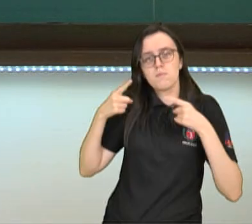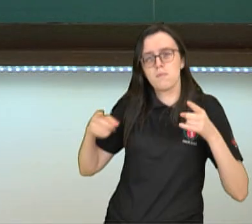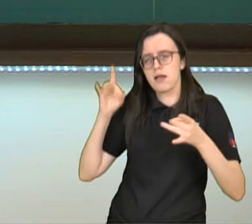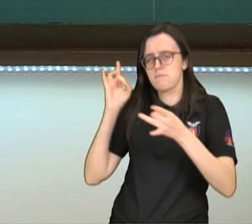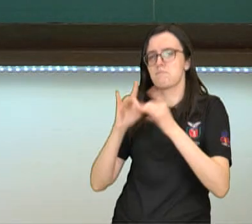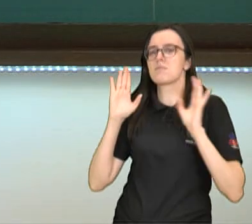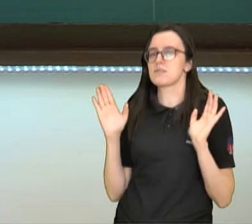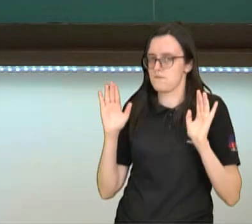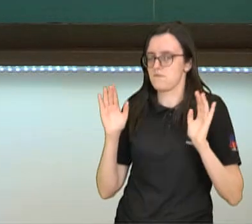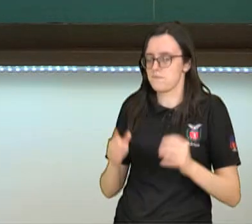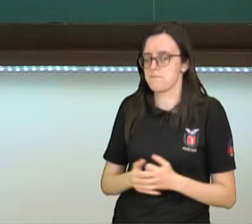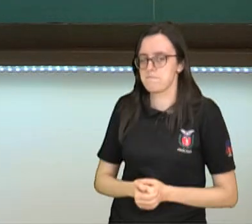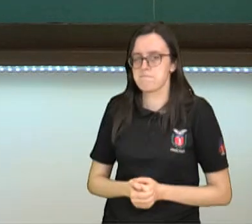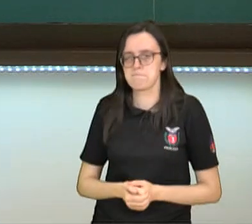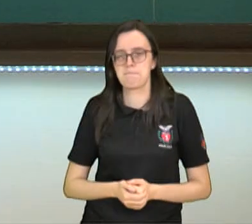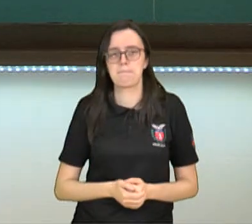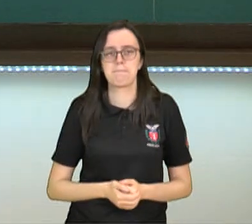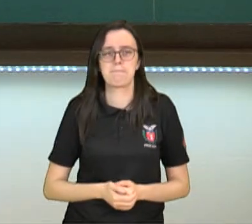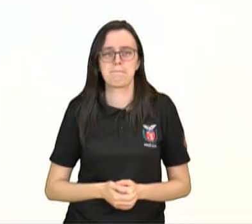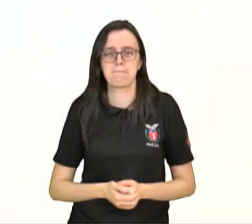mais propriamente dito.